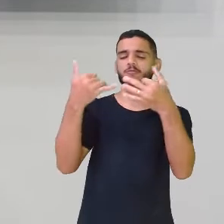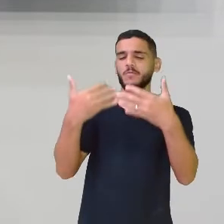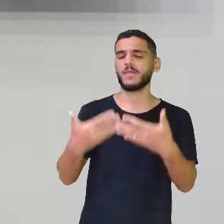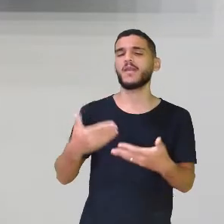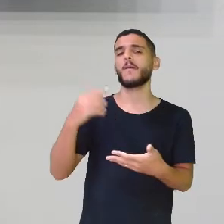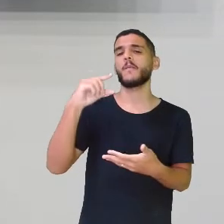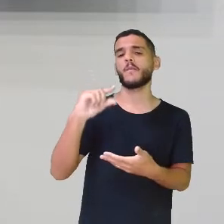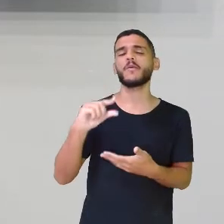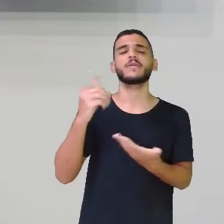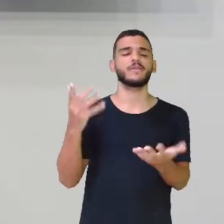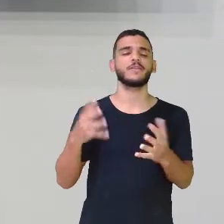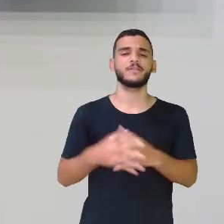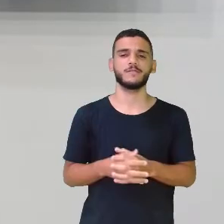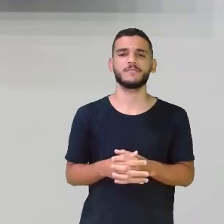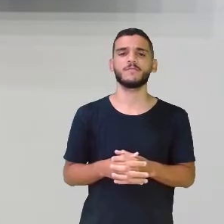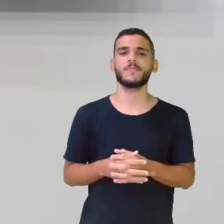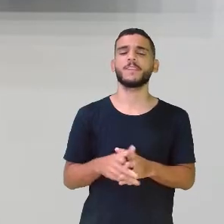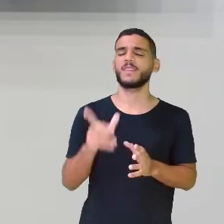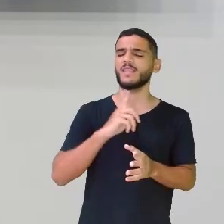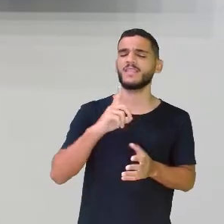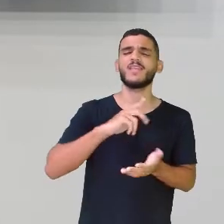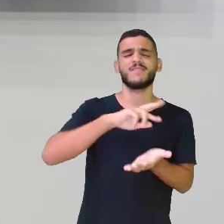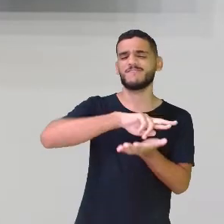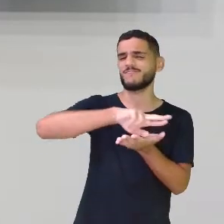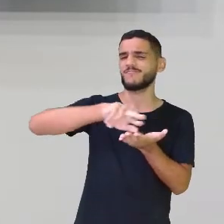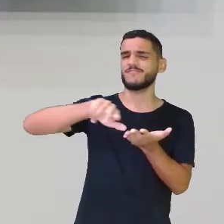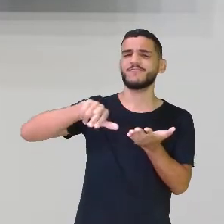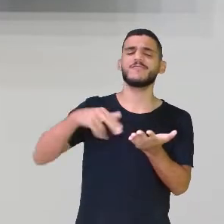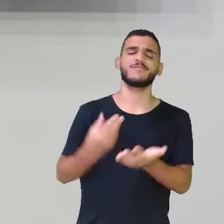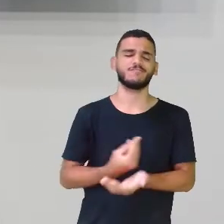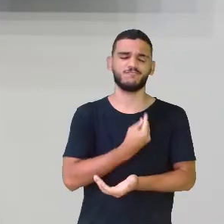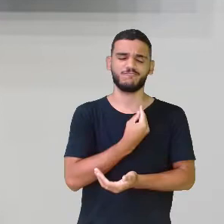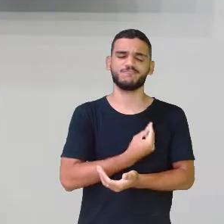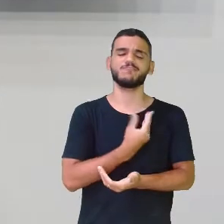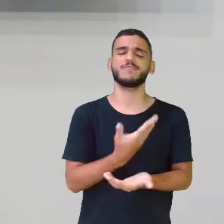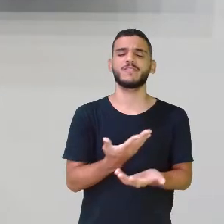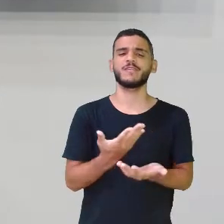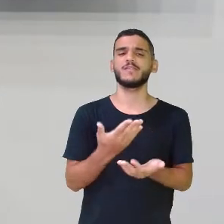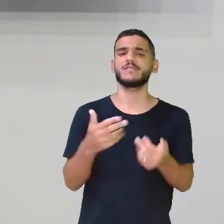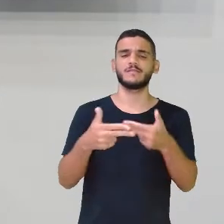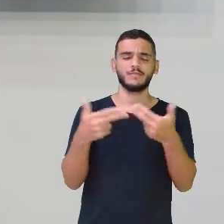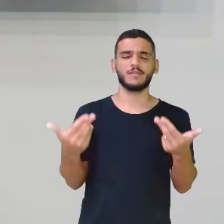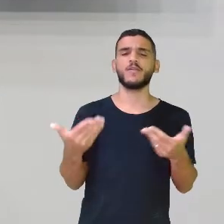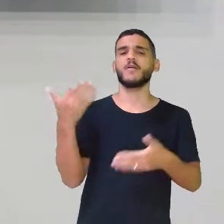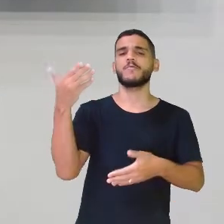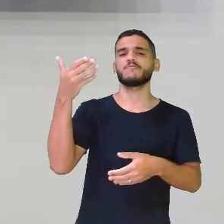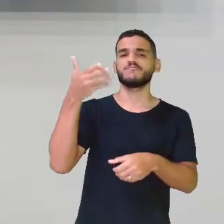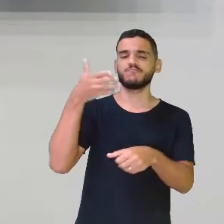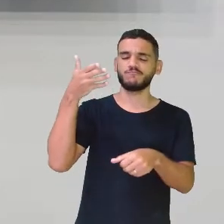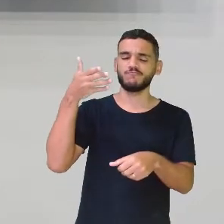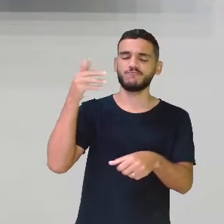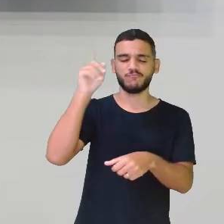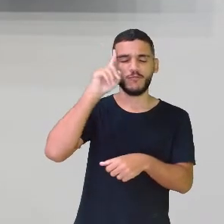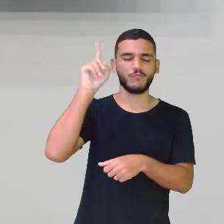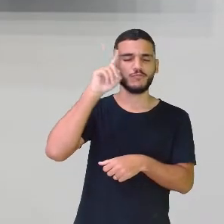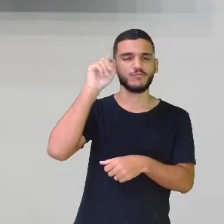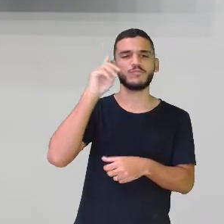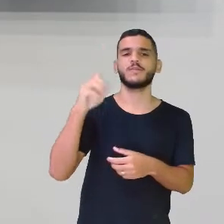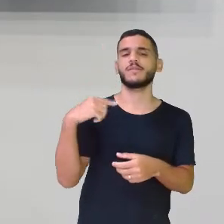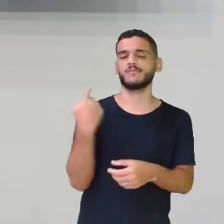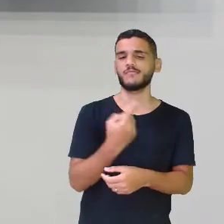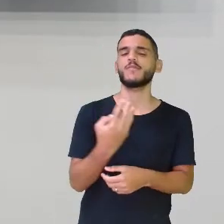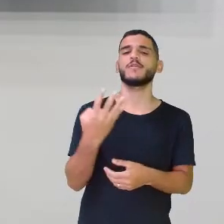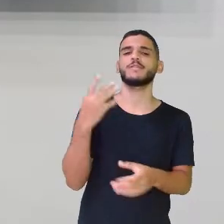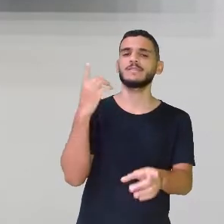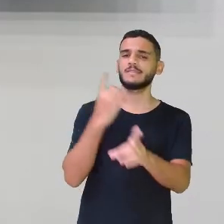essa grandeza que está muito presente na nossa vida, né? Que está muito presente no nosso cotidiano e vocês vão